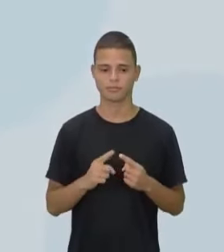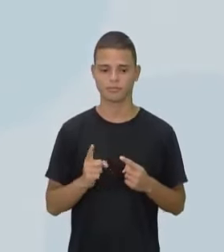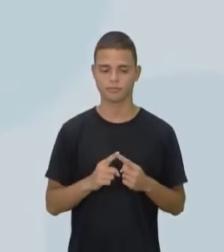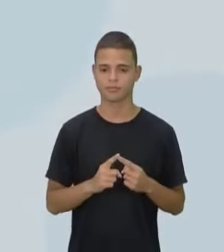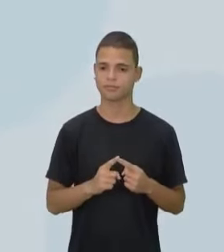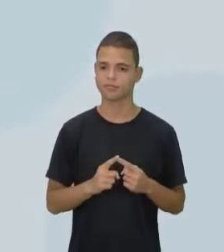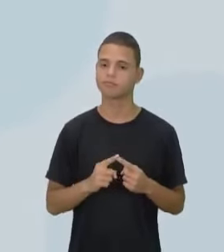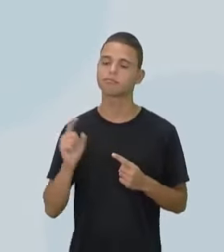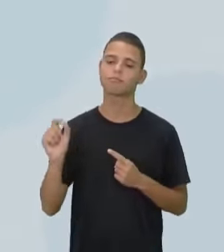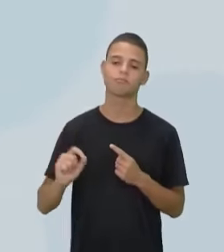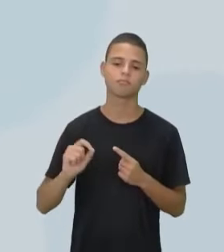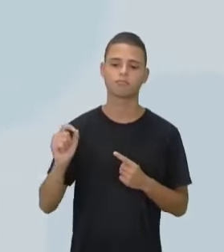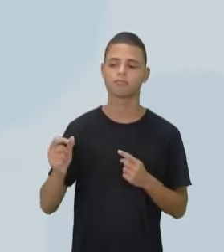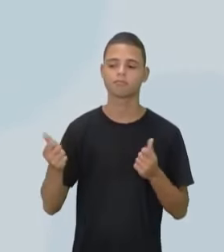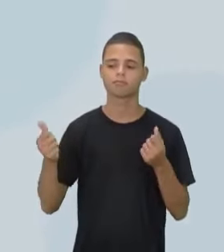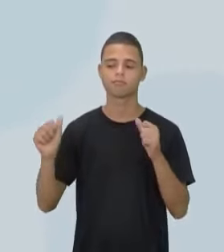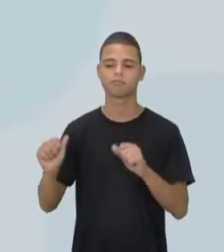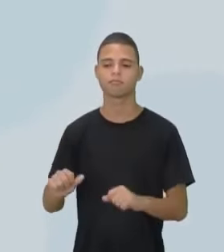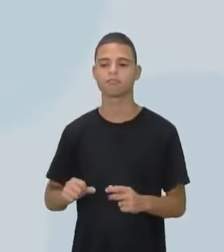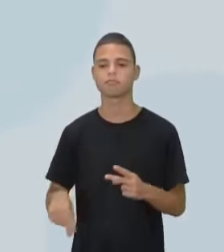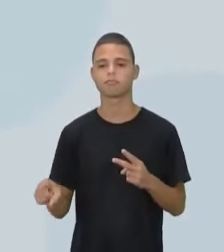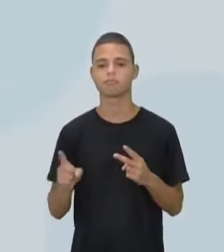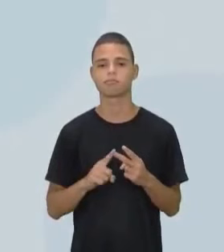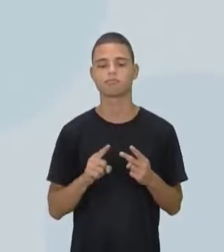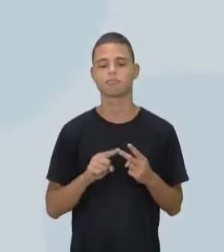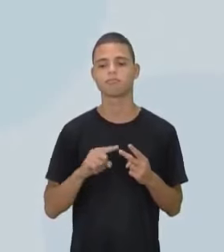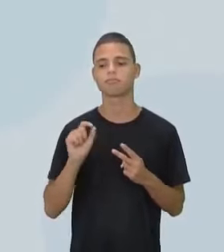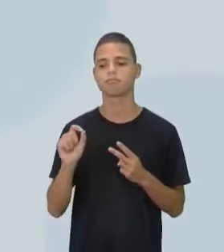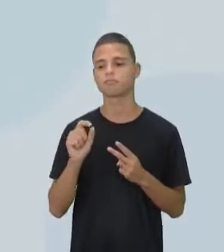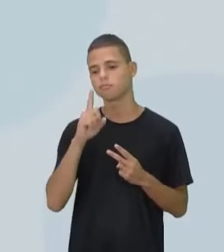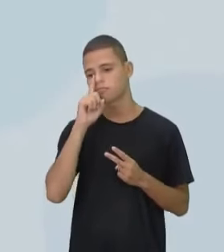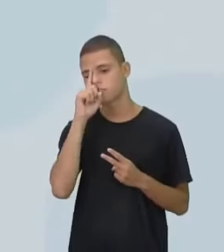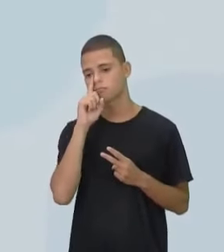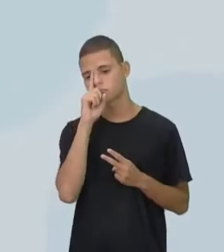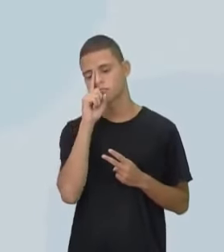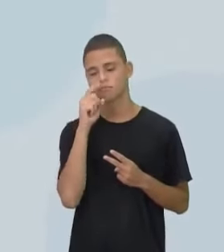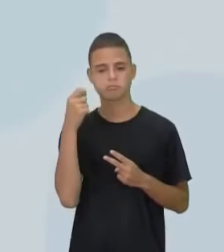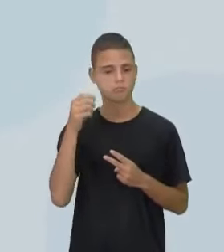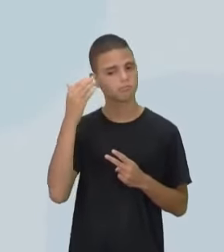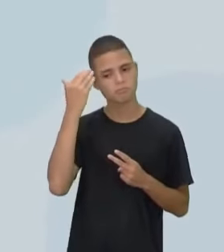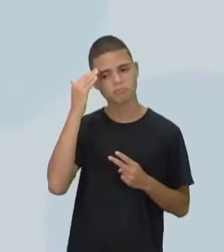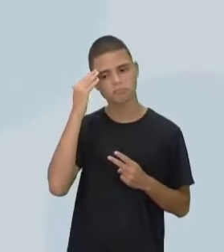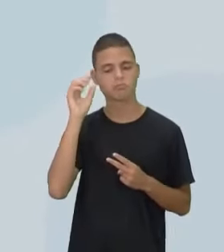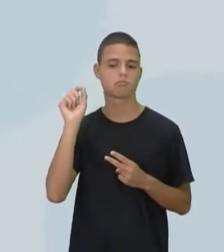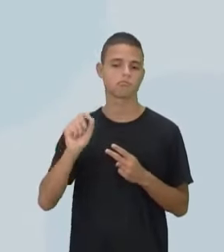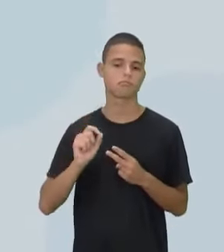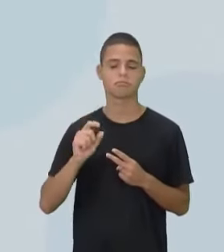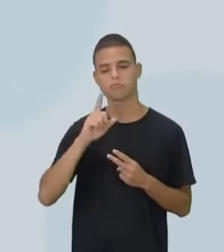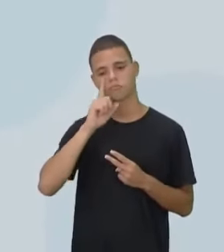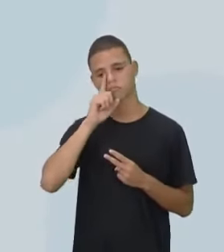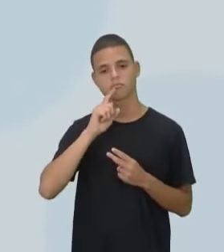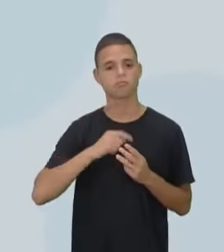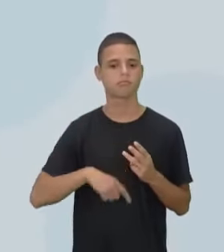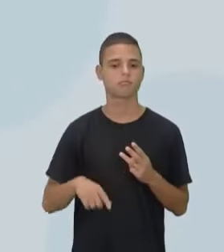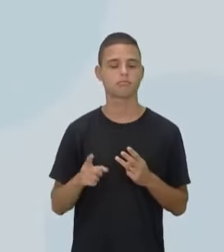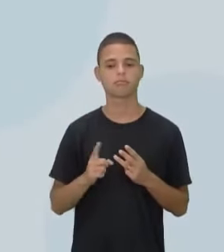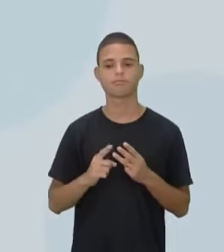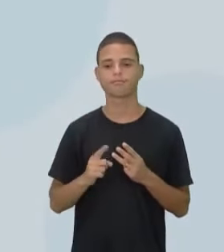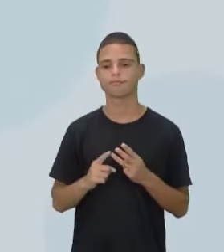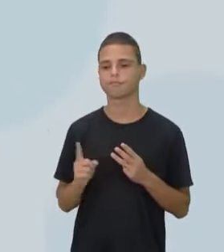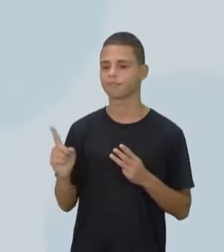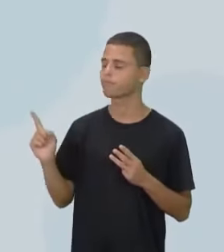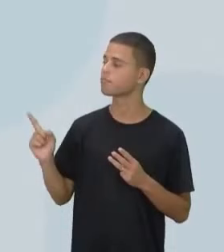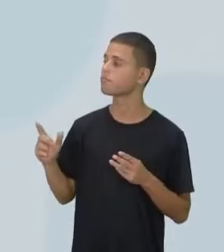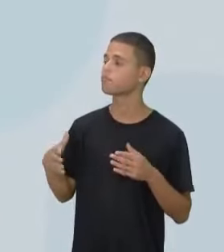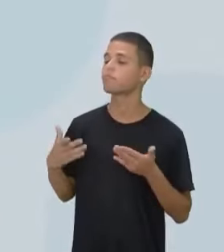que saber o que é desastre. Número 2, o que vem a ser risco. Eu tenho que entender que risco é tudo isso. Número 3,